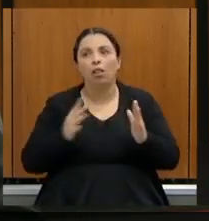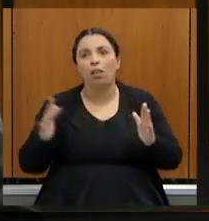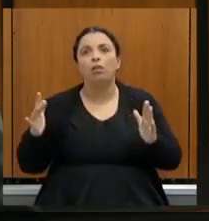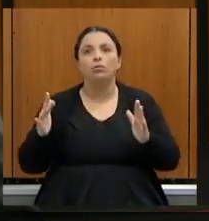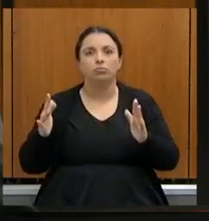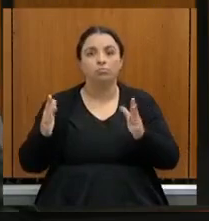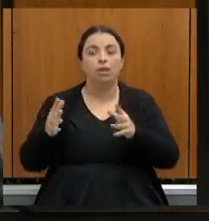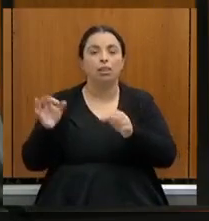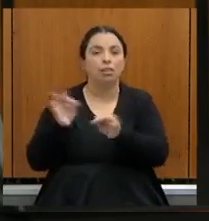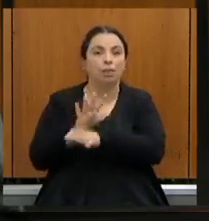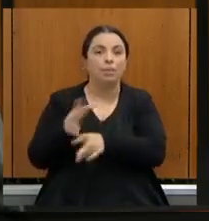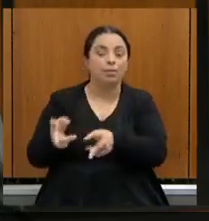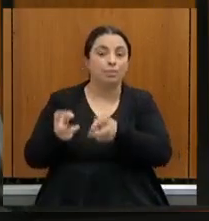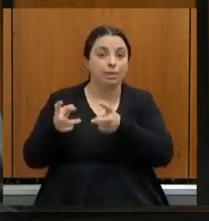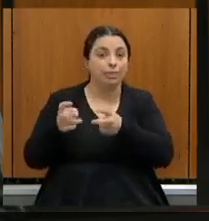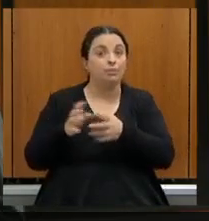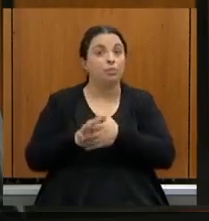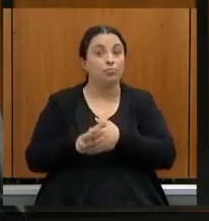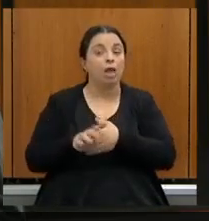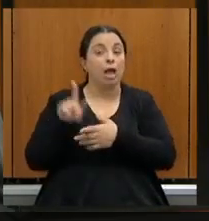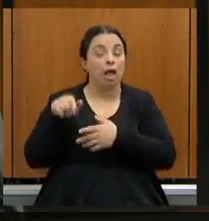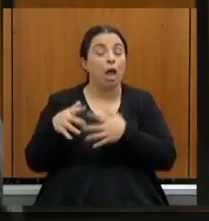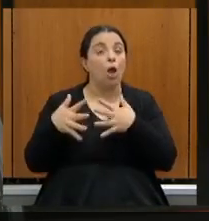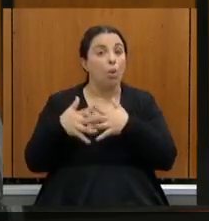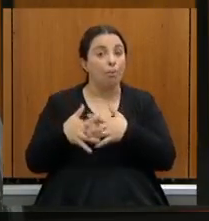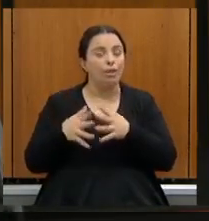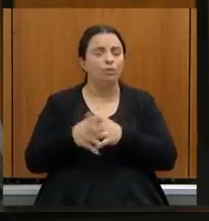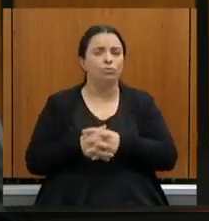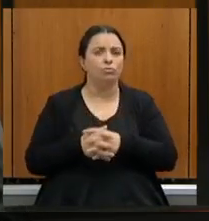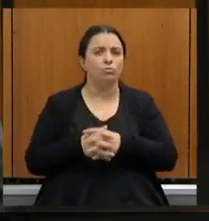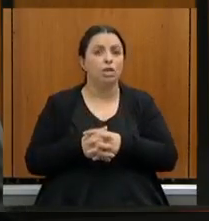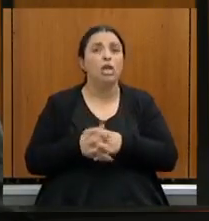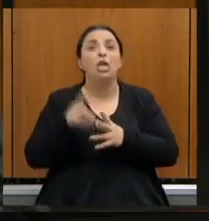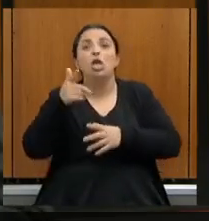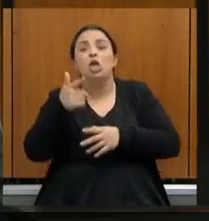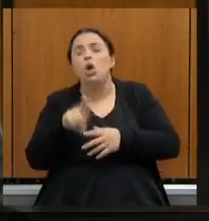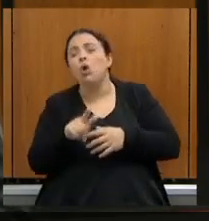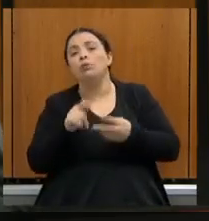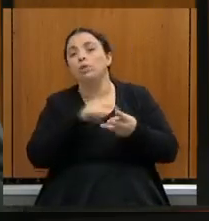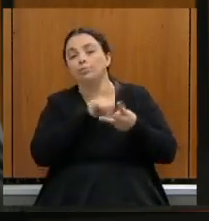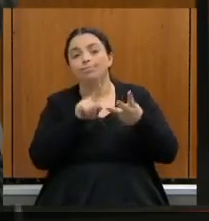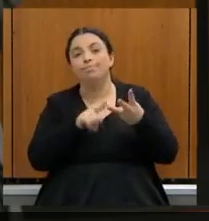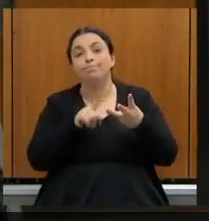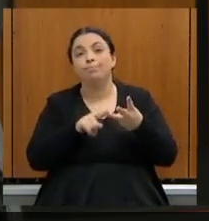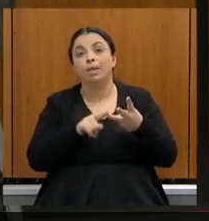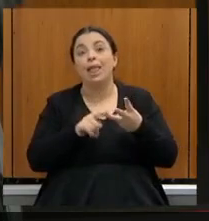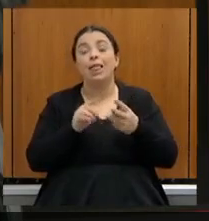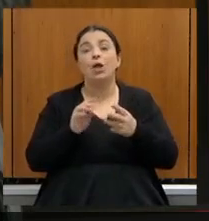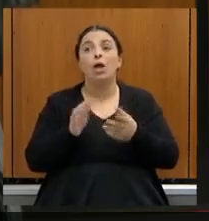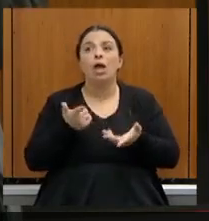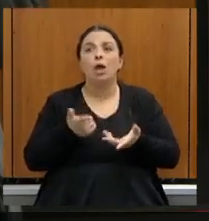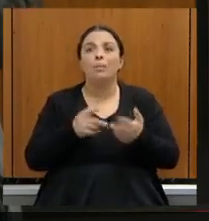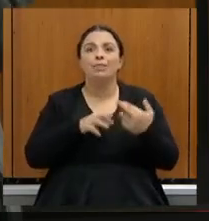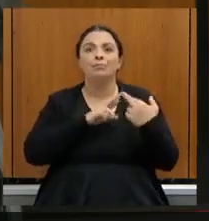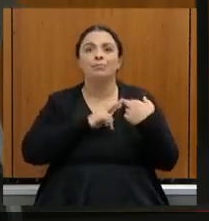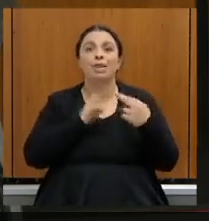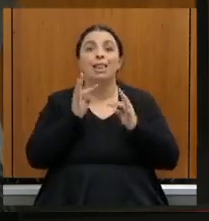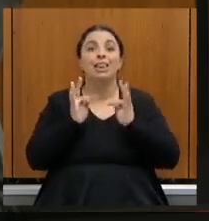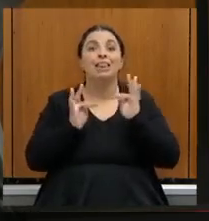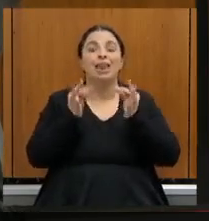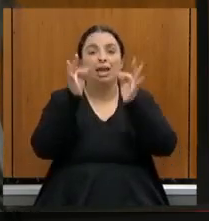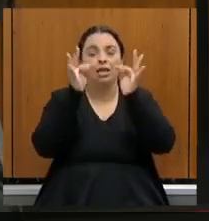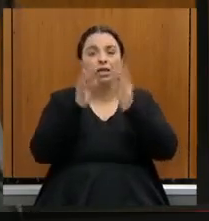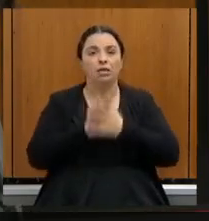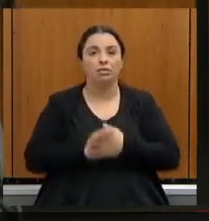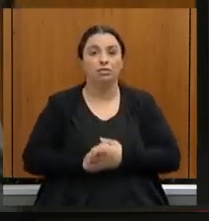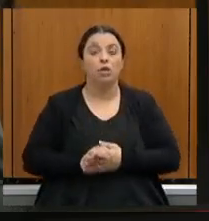então, diante disso, o outro passo, é um passo técnico, o IEFA pede, que haja, e